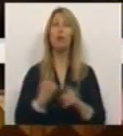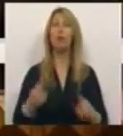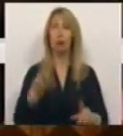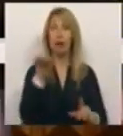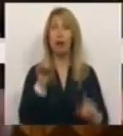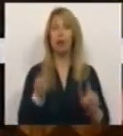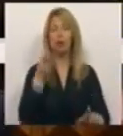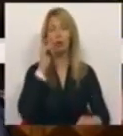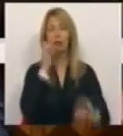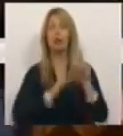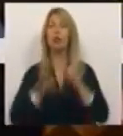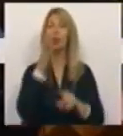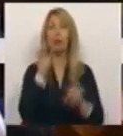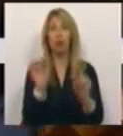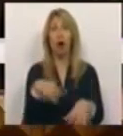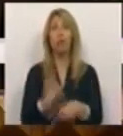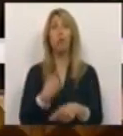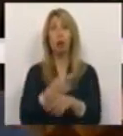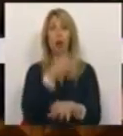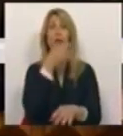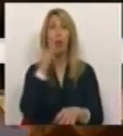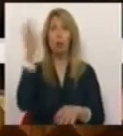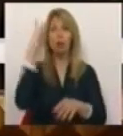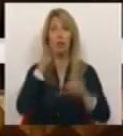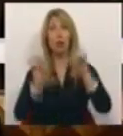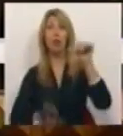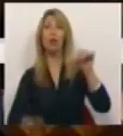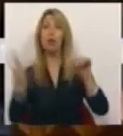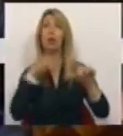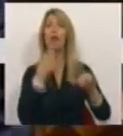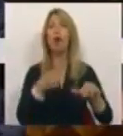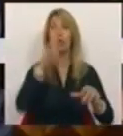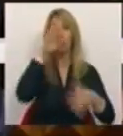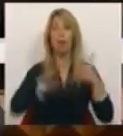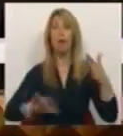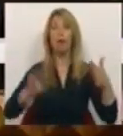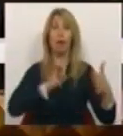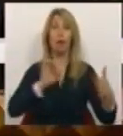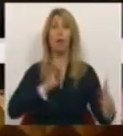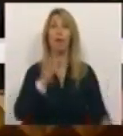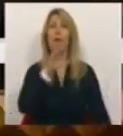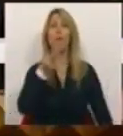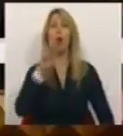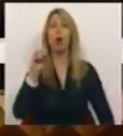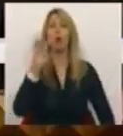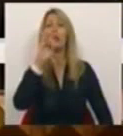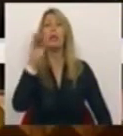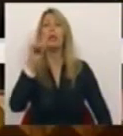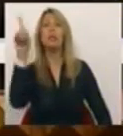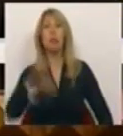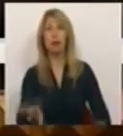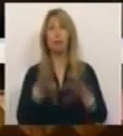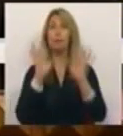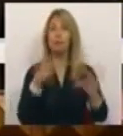senhores deputados, foi aquela que colocámos na intervenção inicial e que, pela voz do meu camarada Paulo Sá, foi colocada na forma de pergunta. O que é que